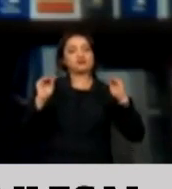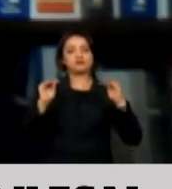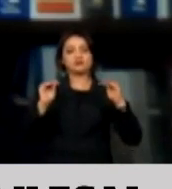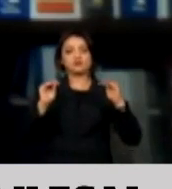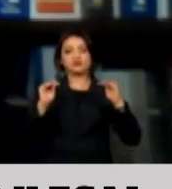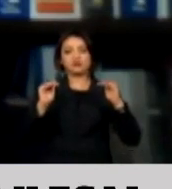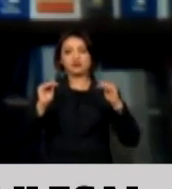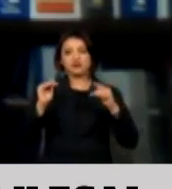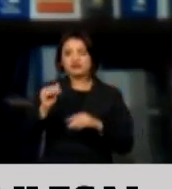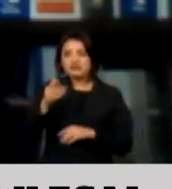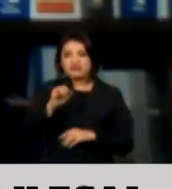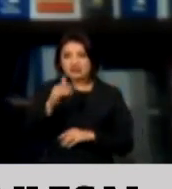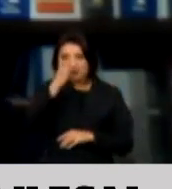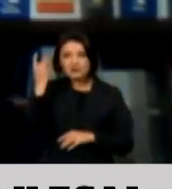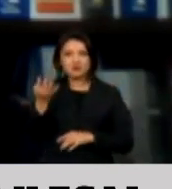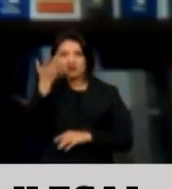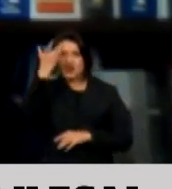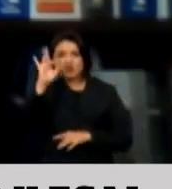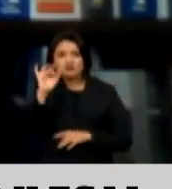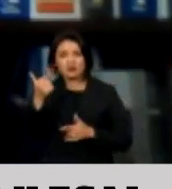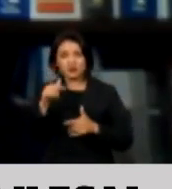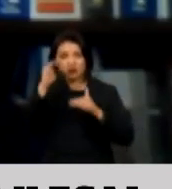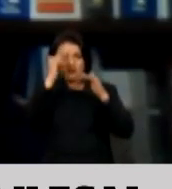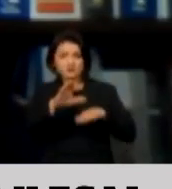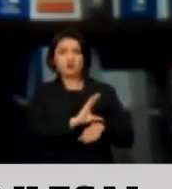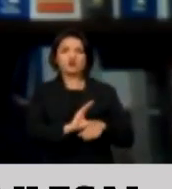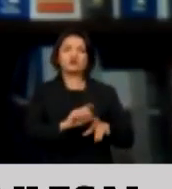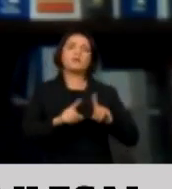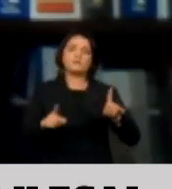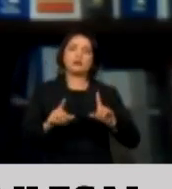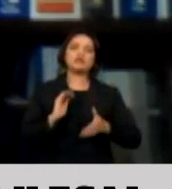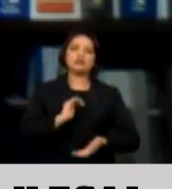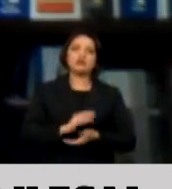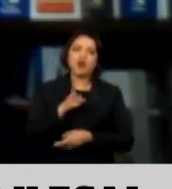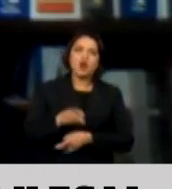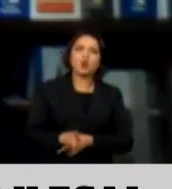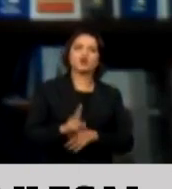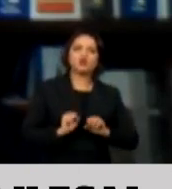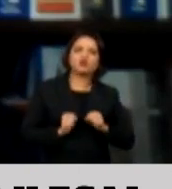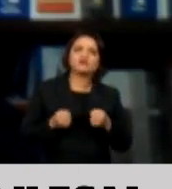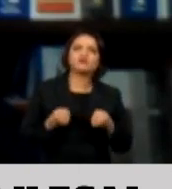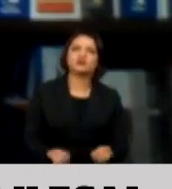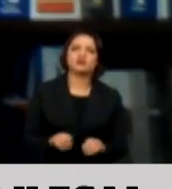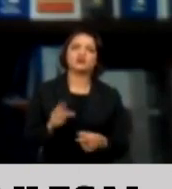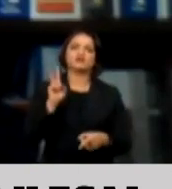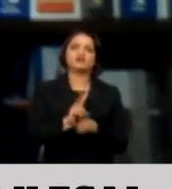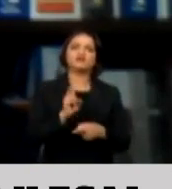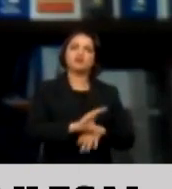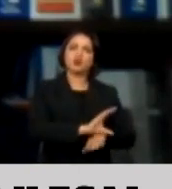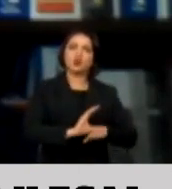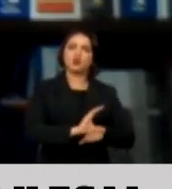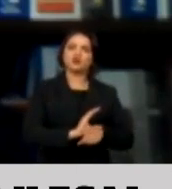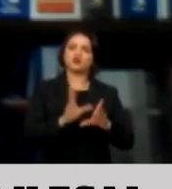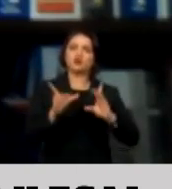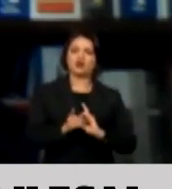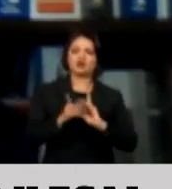desconhecem o alto significado da Constituição, os valores fundantes da ordem democrática, além de